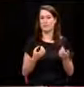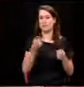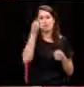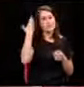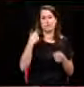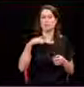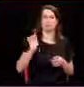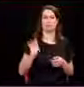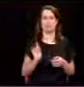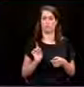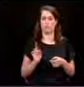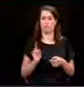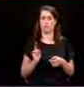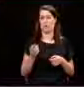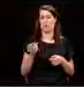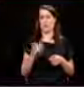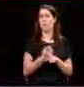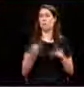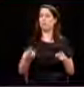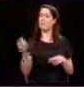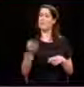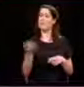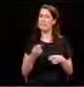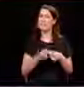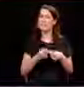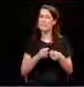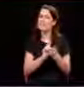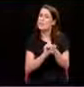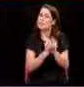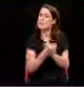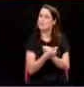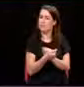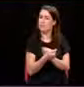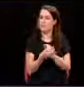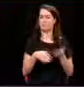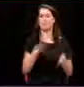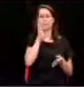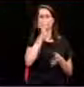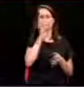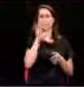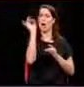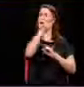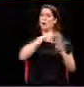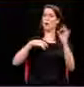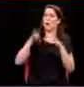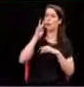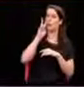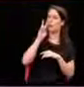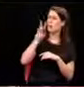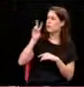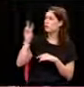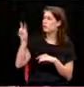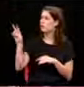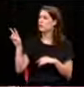realmente estão com esse interesse de adaptar, até porque se nós olharmos um bocado para o resto da Europa, e cá também se fazem algumas